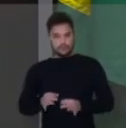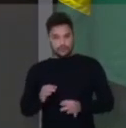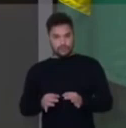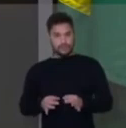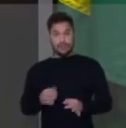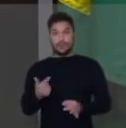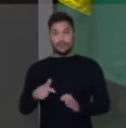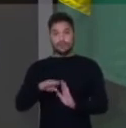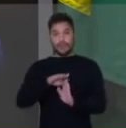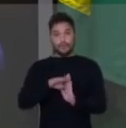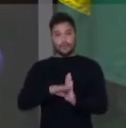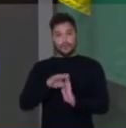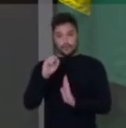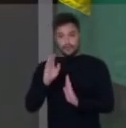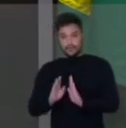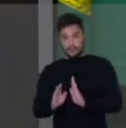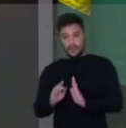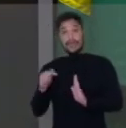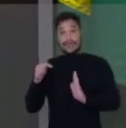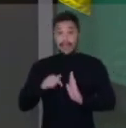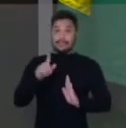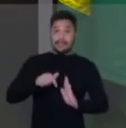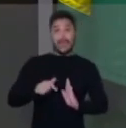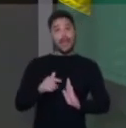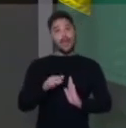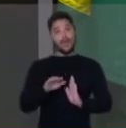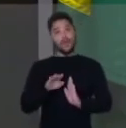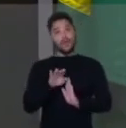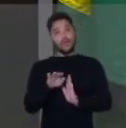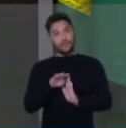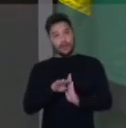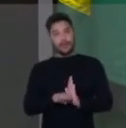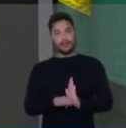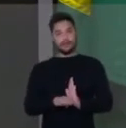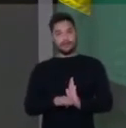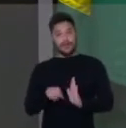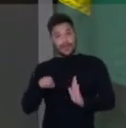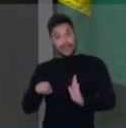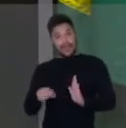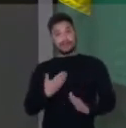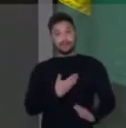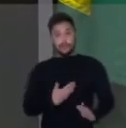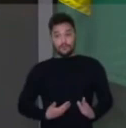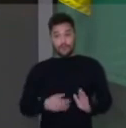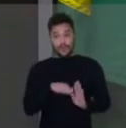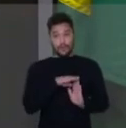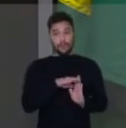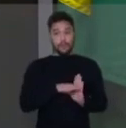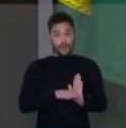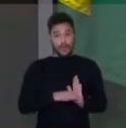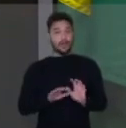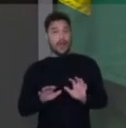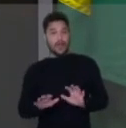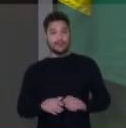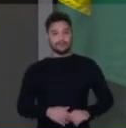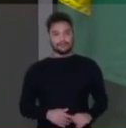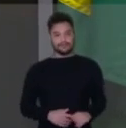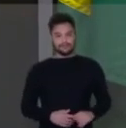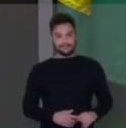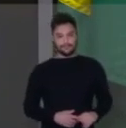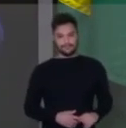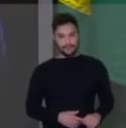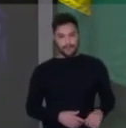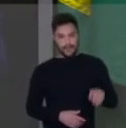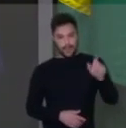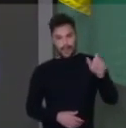Brasil. Esse é o plano para o Brasil. O plano desse governo é de fato isso, é fazer com que a pessoa